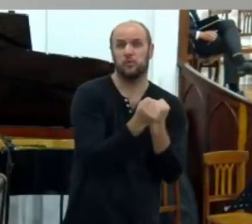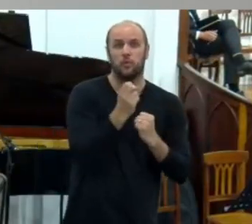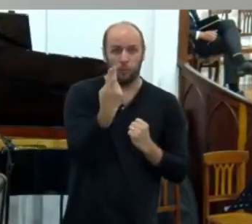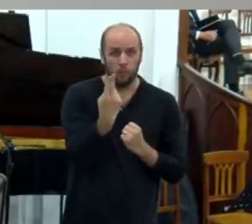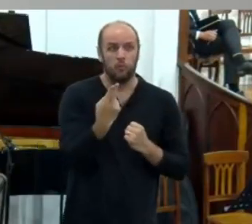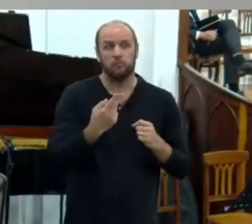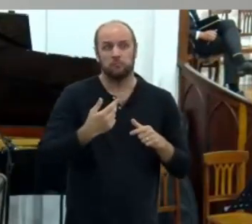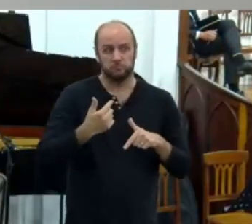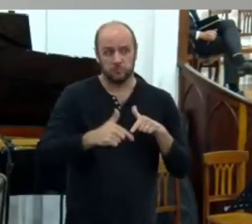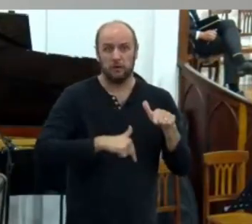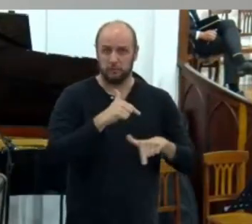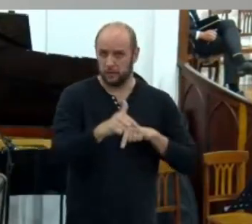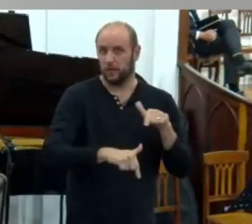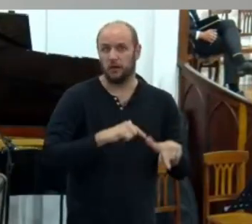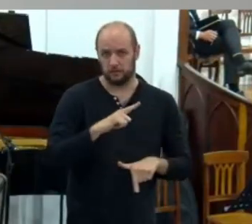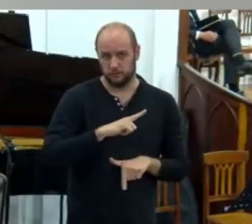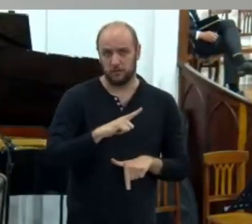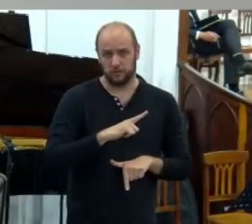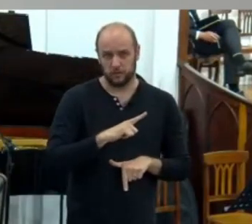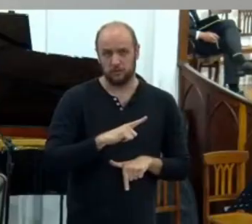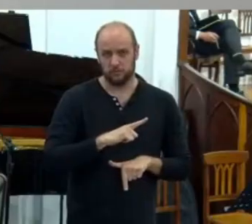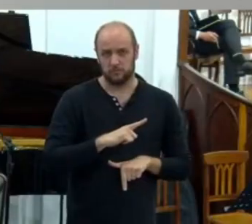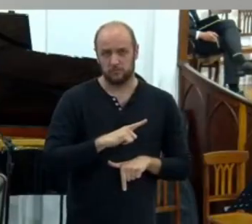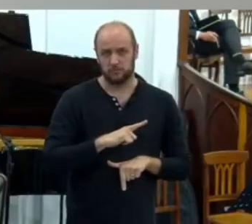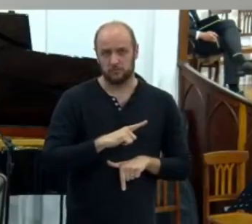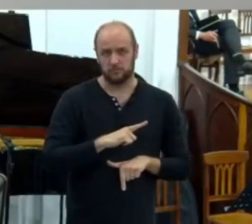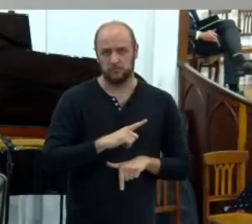mesmo profissionais.